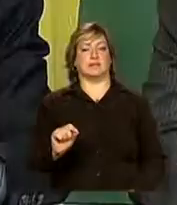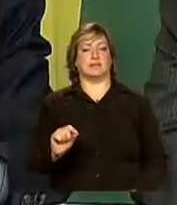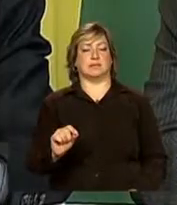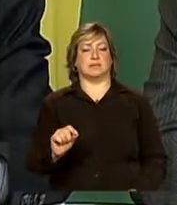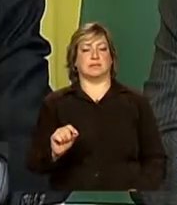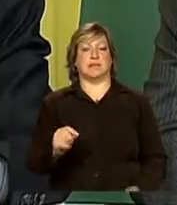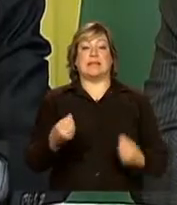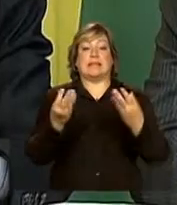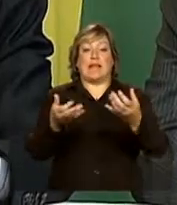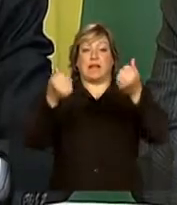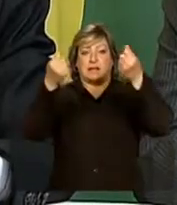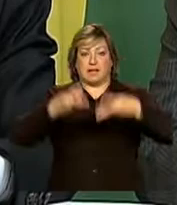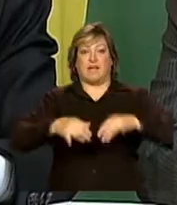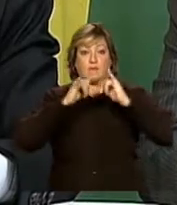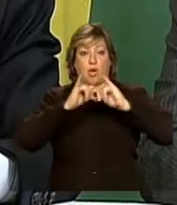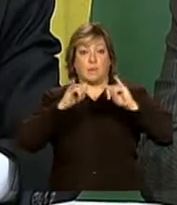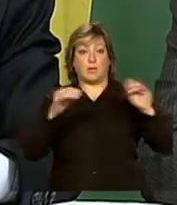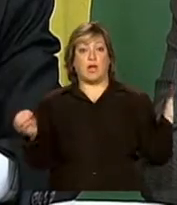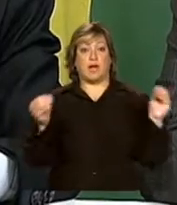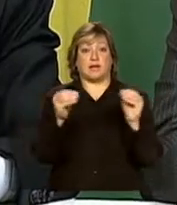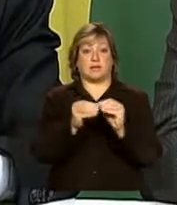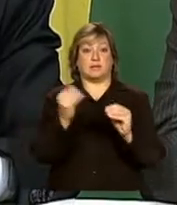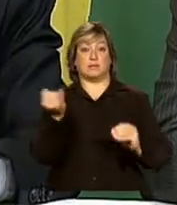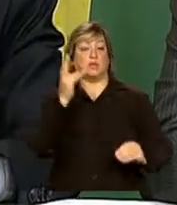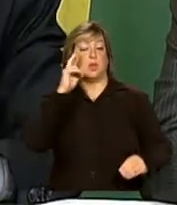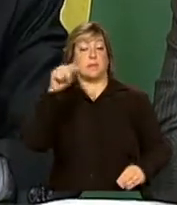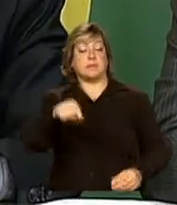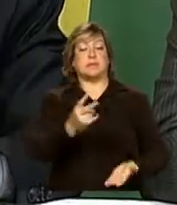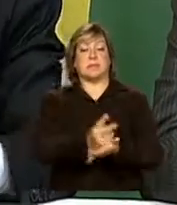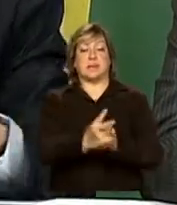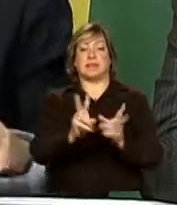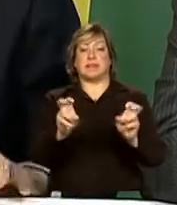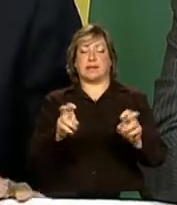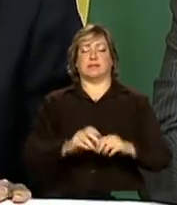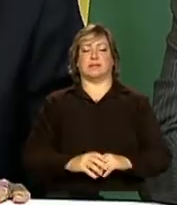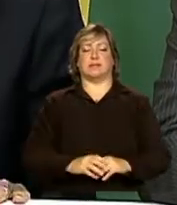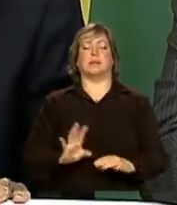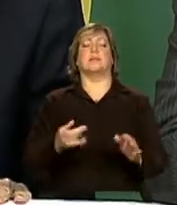uma informação adicional sobre esse mesmo tema. Só para